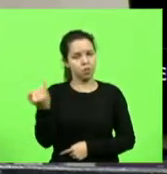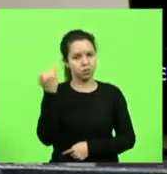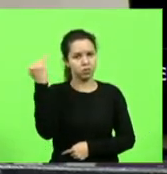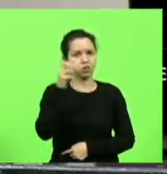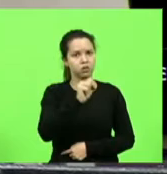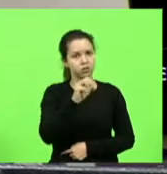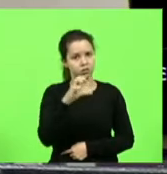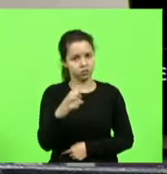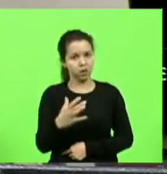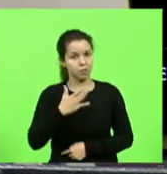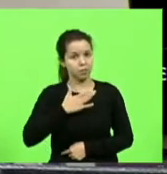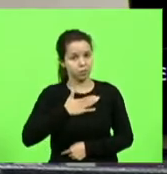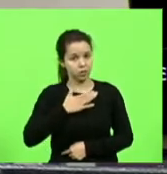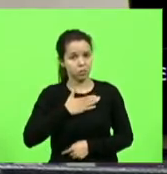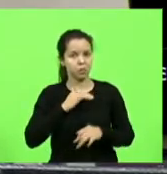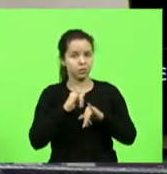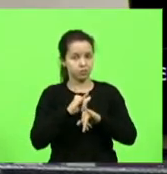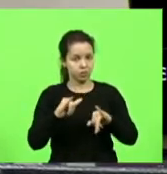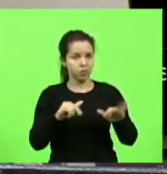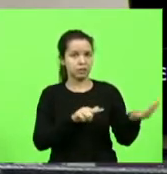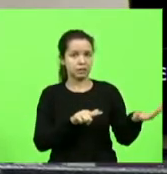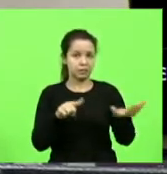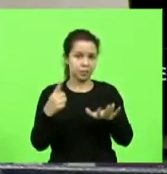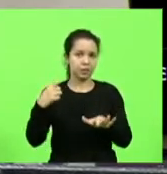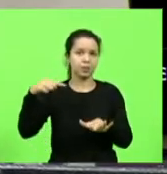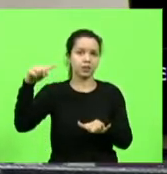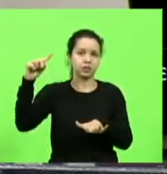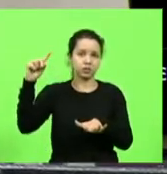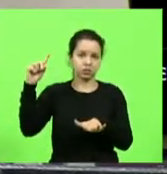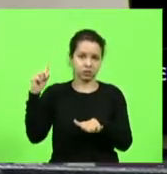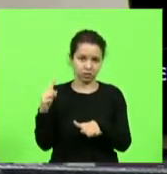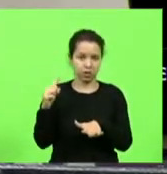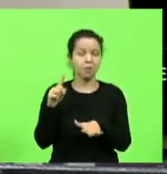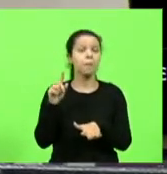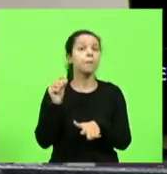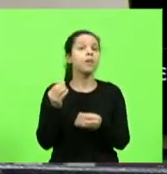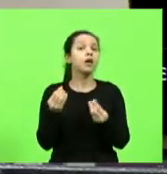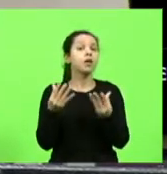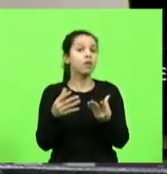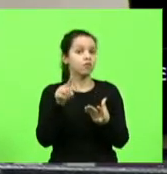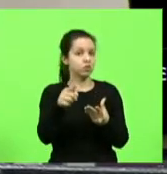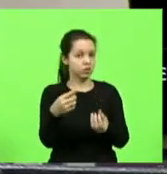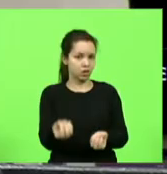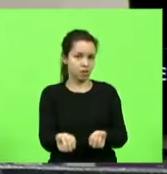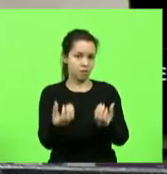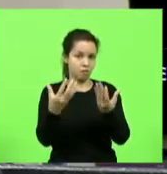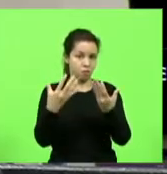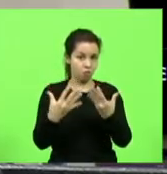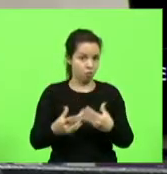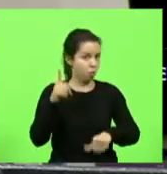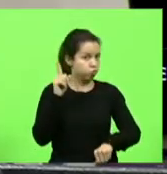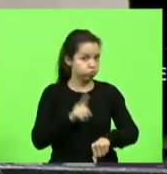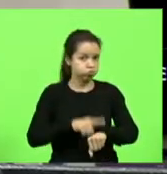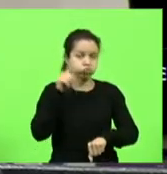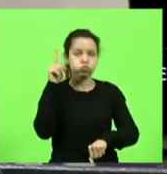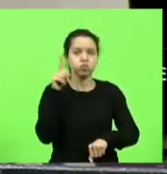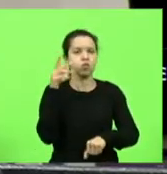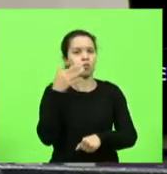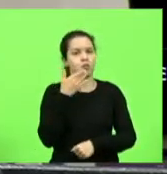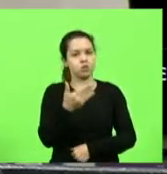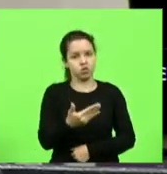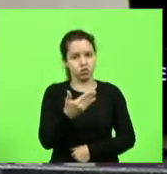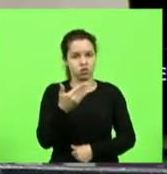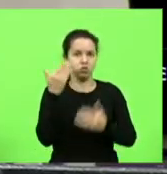A minha manifestação na semana passada foi para que Vossa Excelência devolvesse o quanto antes o pedido de vista,